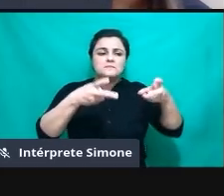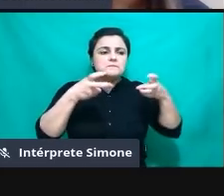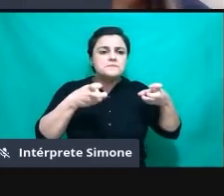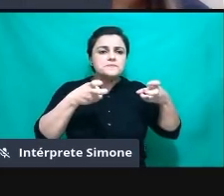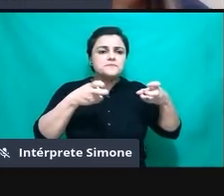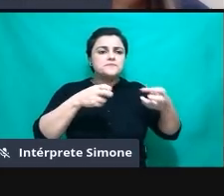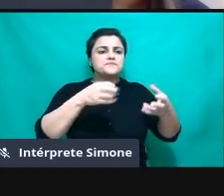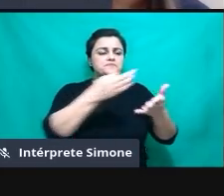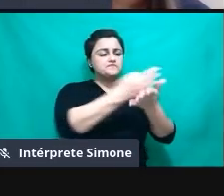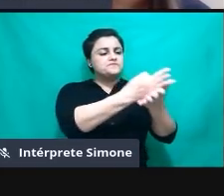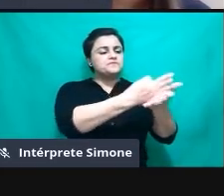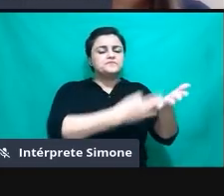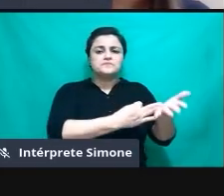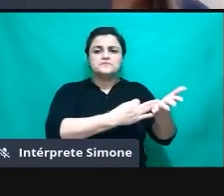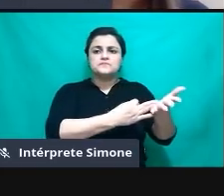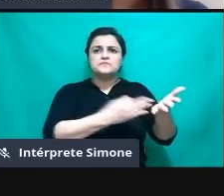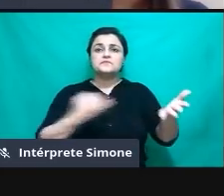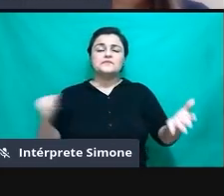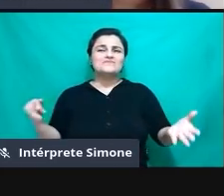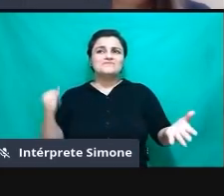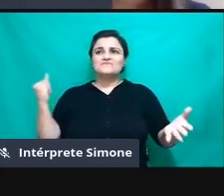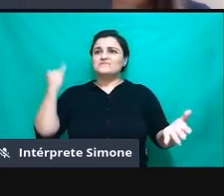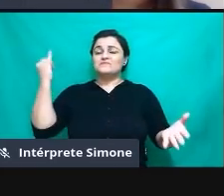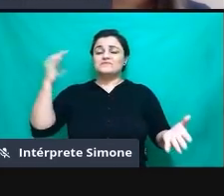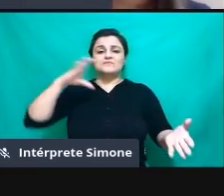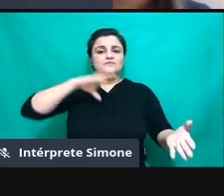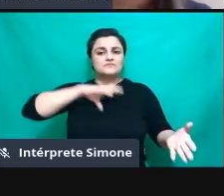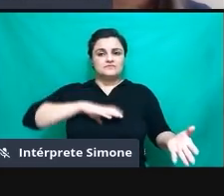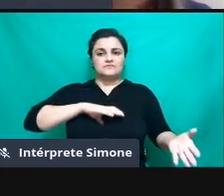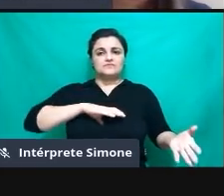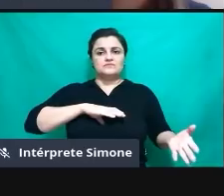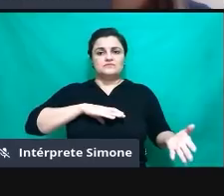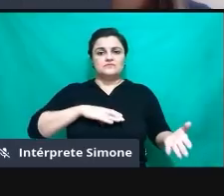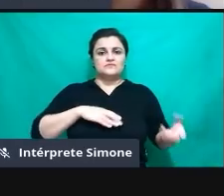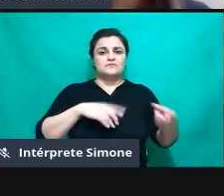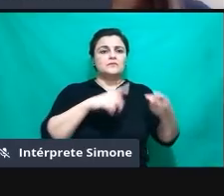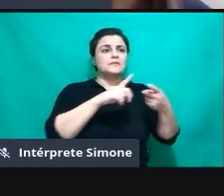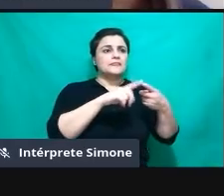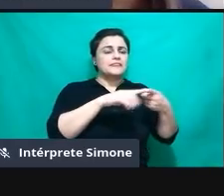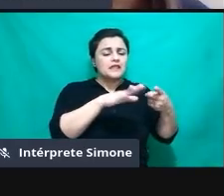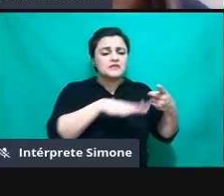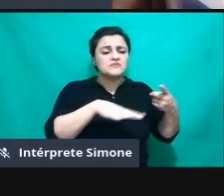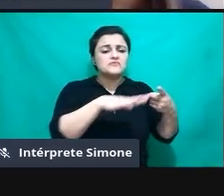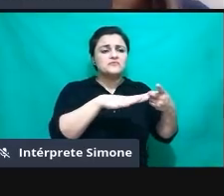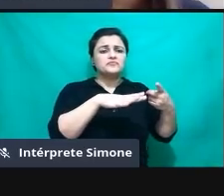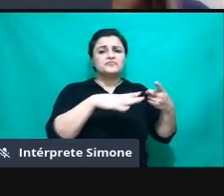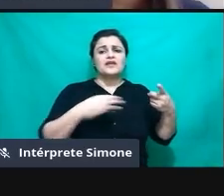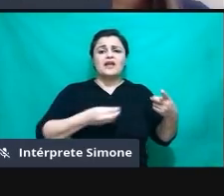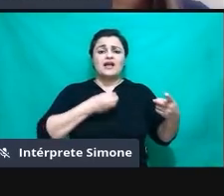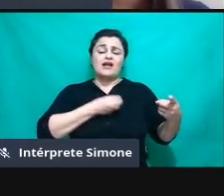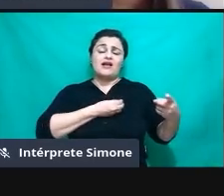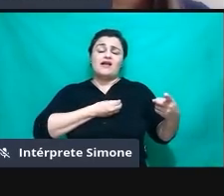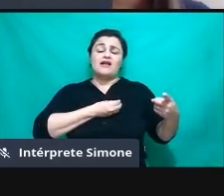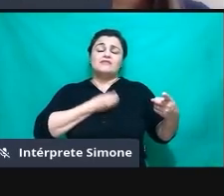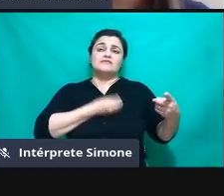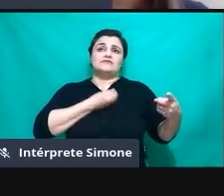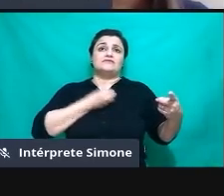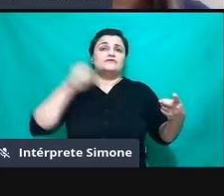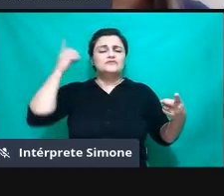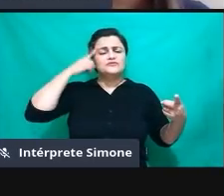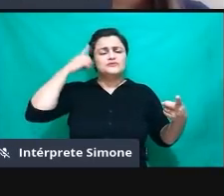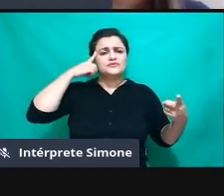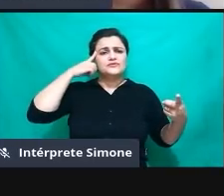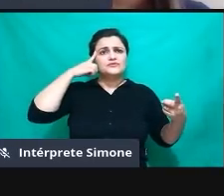Dentro disso, então, nós temos esses campos de atuação, que são o campo da vida cotidiana, o campo